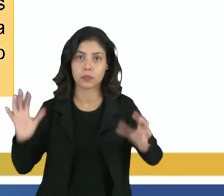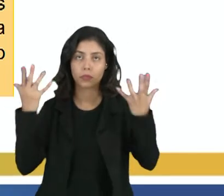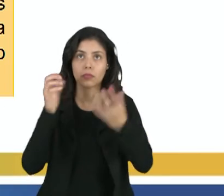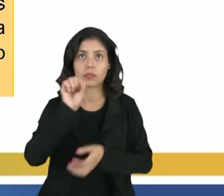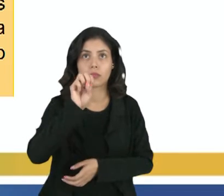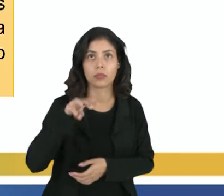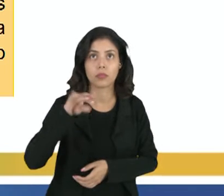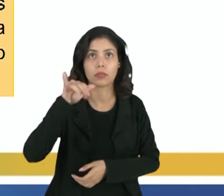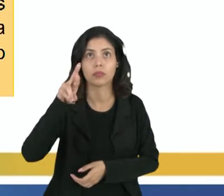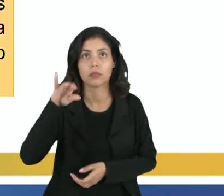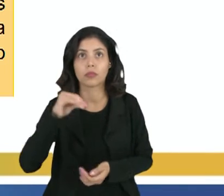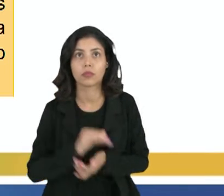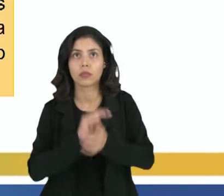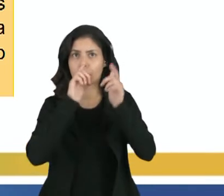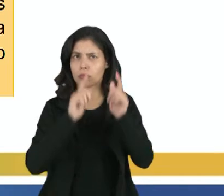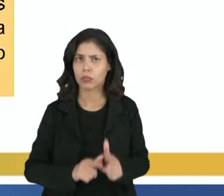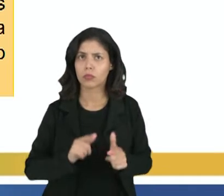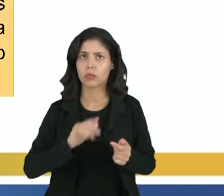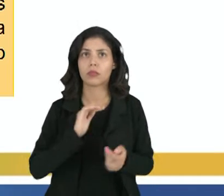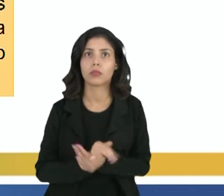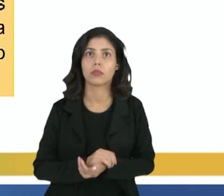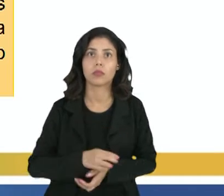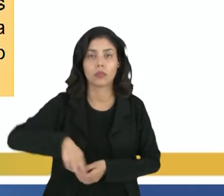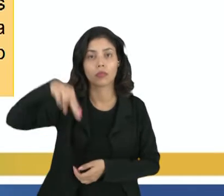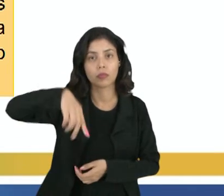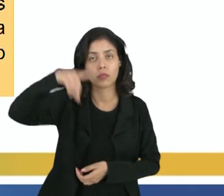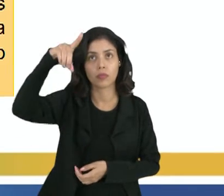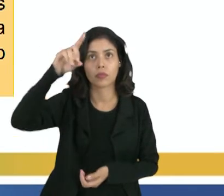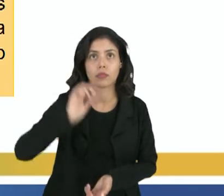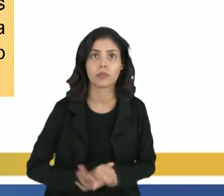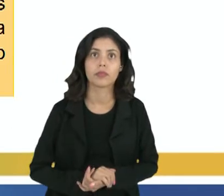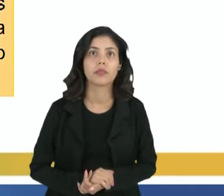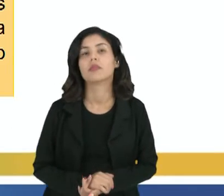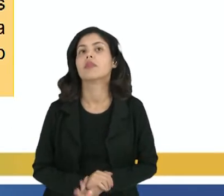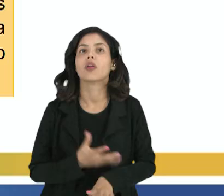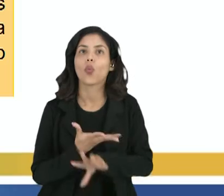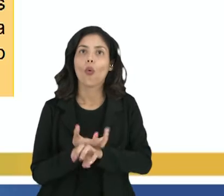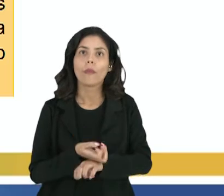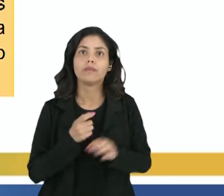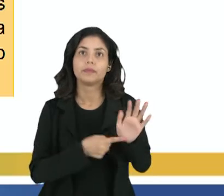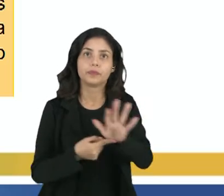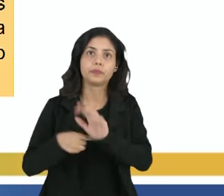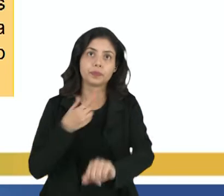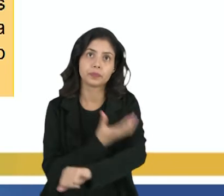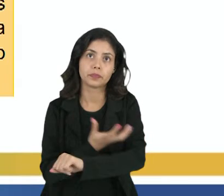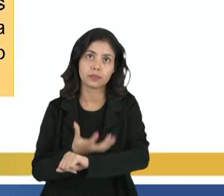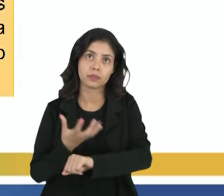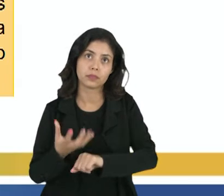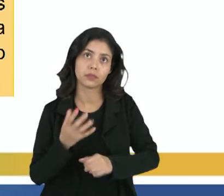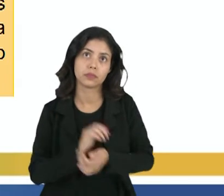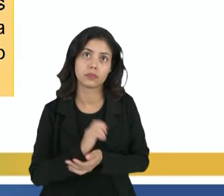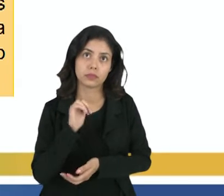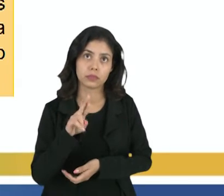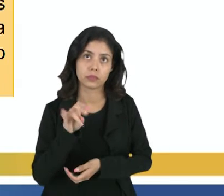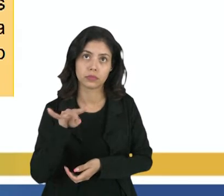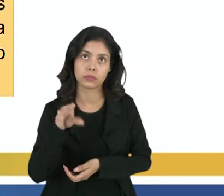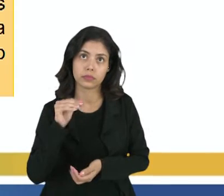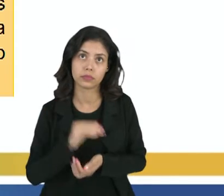Típico do clima semiárido, localizado no sertão nordestino. A caatinga apresenta uma